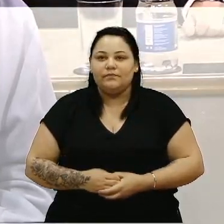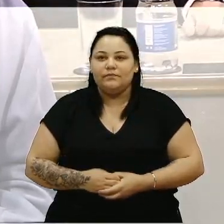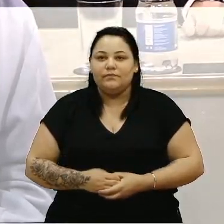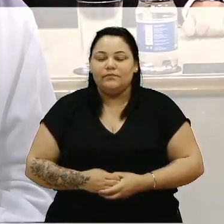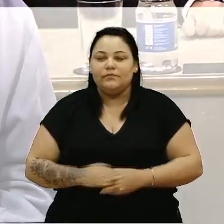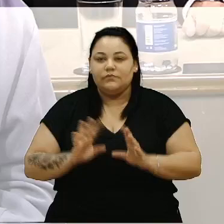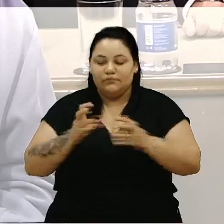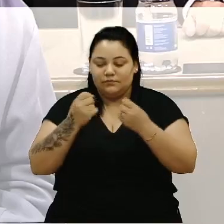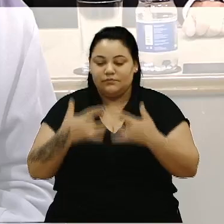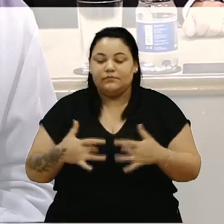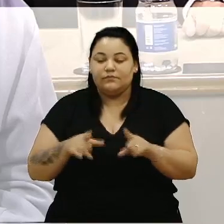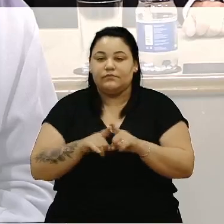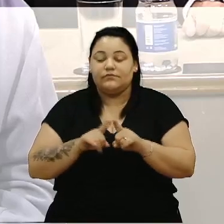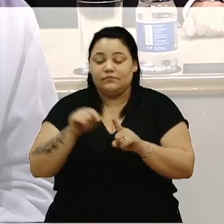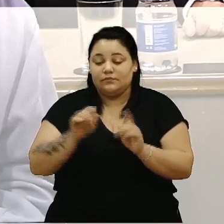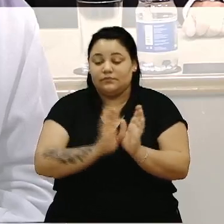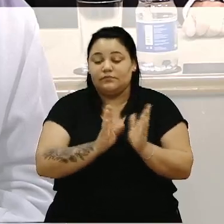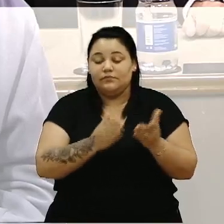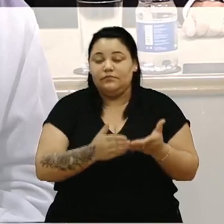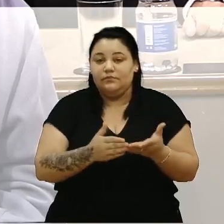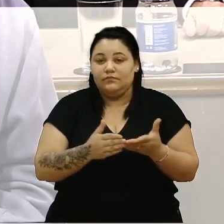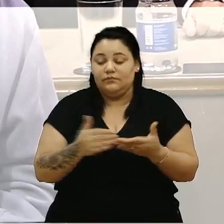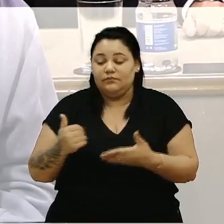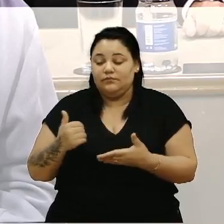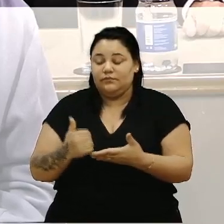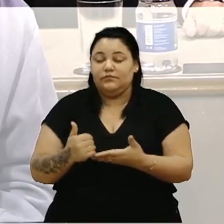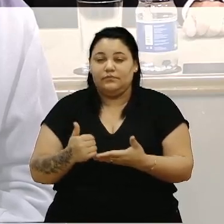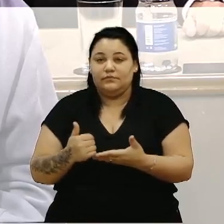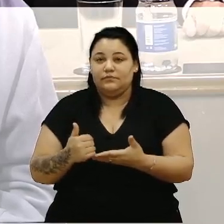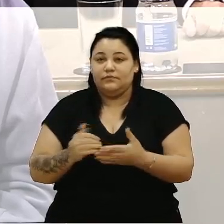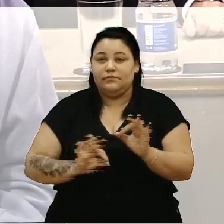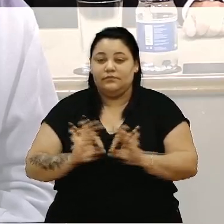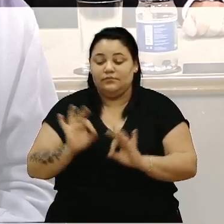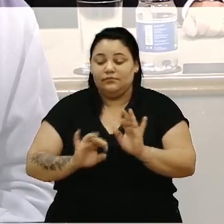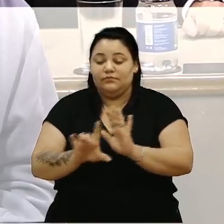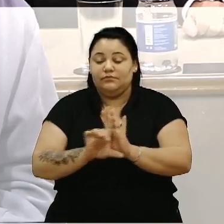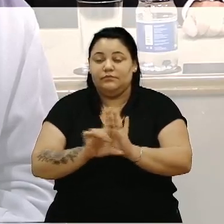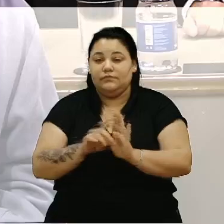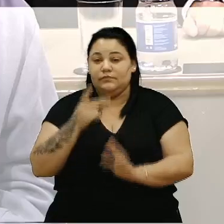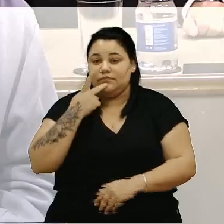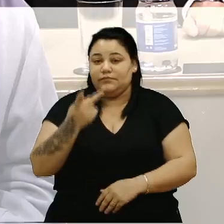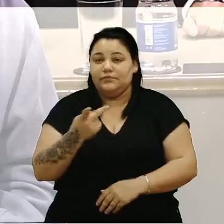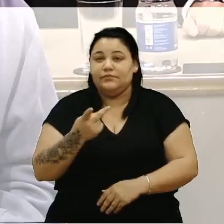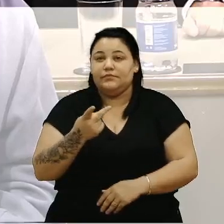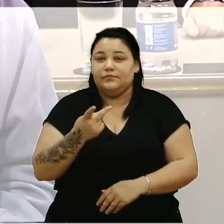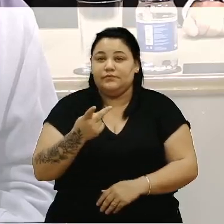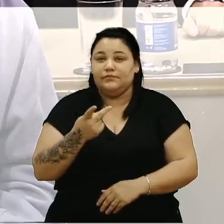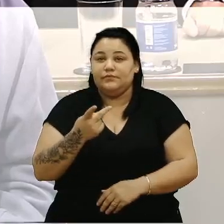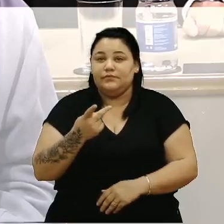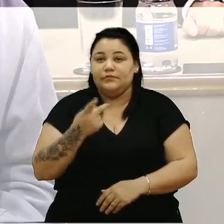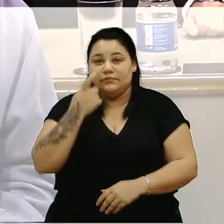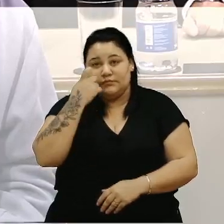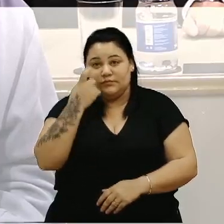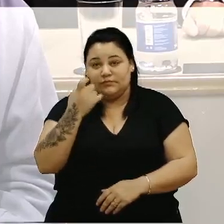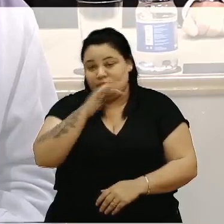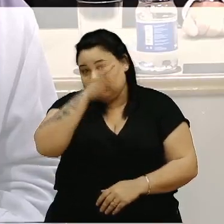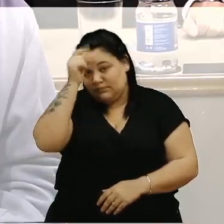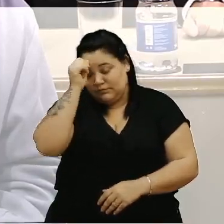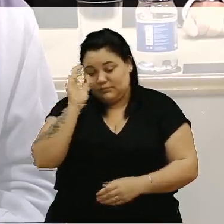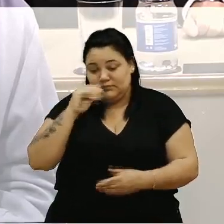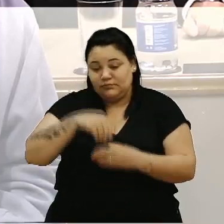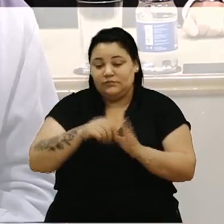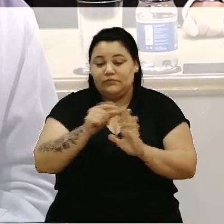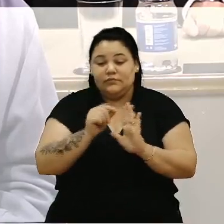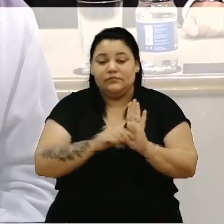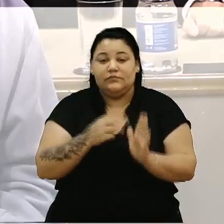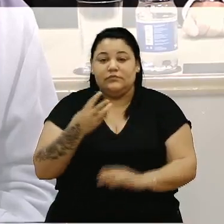Ante o exposto, esta comissão manifesta-se favorável ao projeto de lei por tratar-se de matéria de interesse do município nos termos do artigo 30,